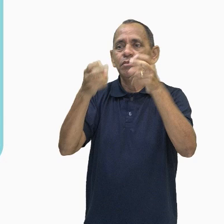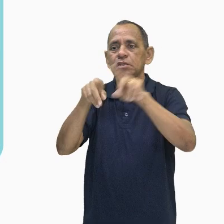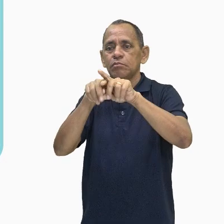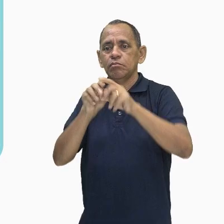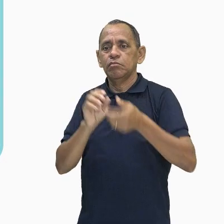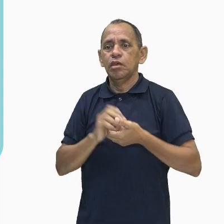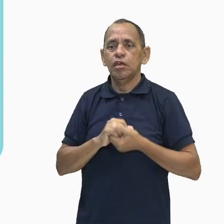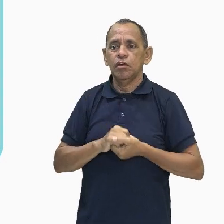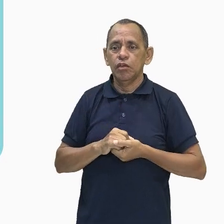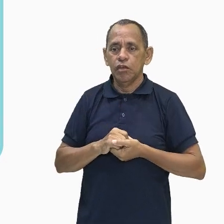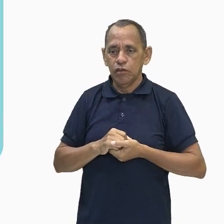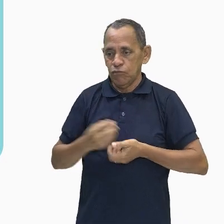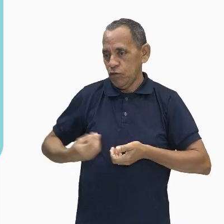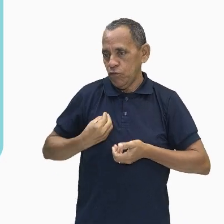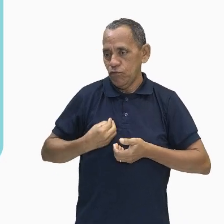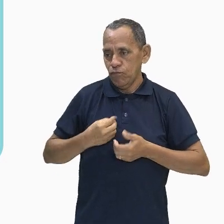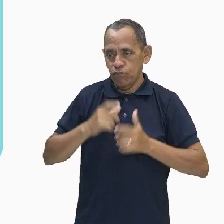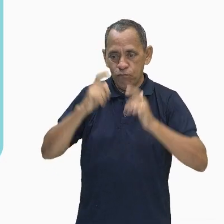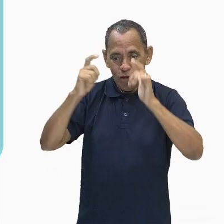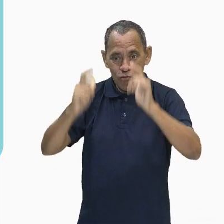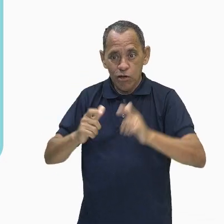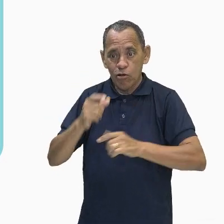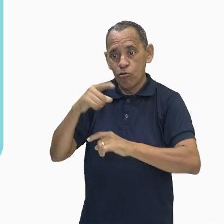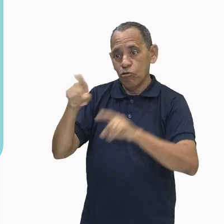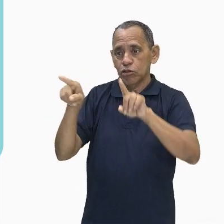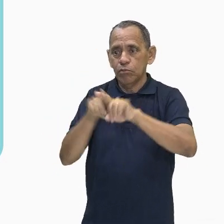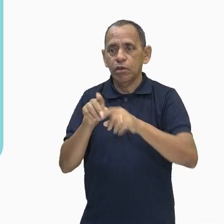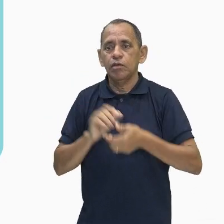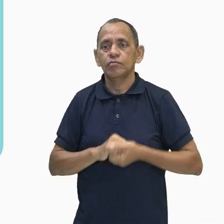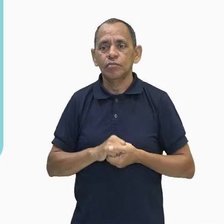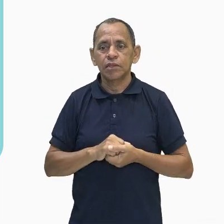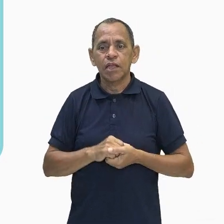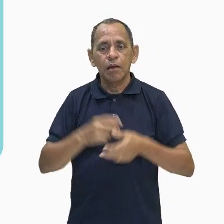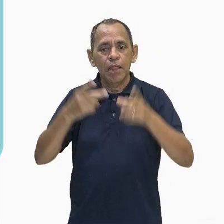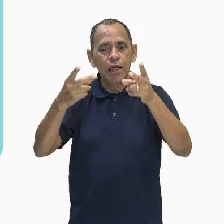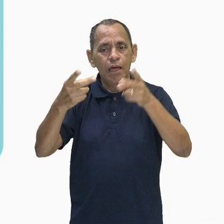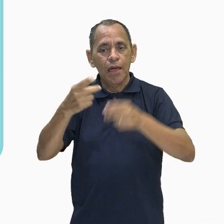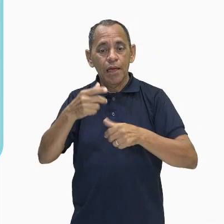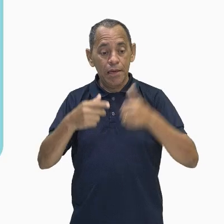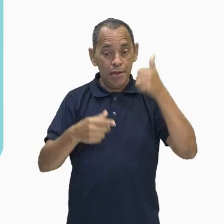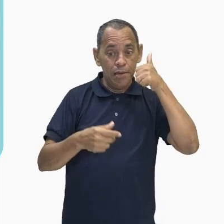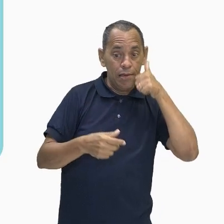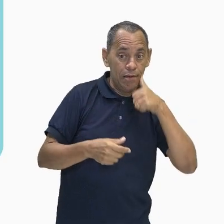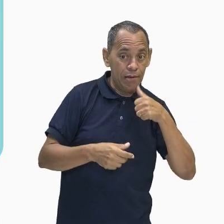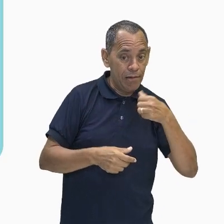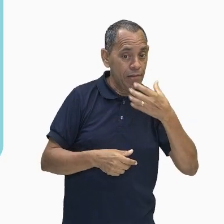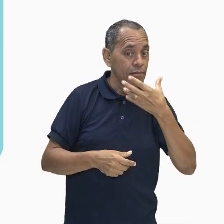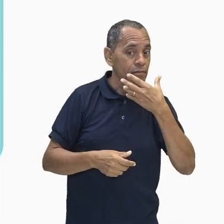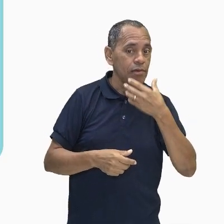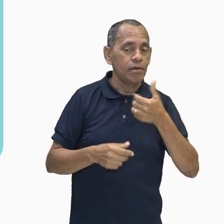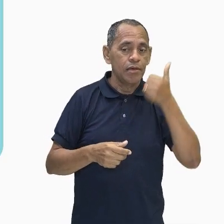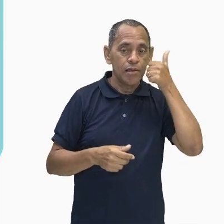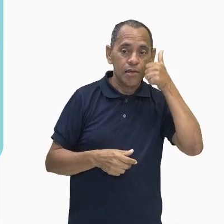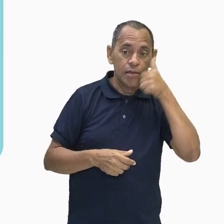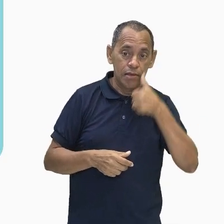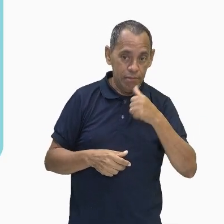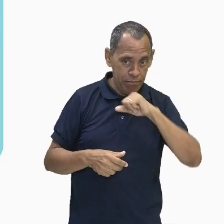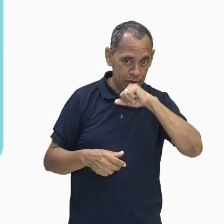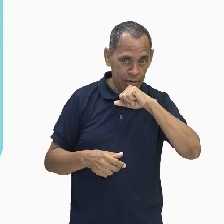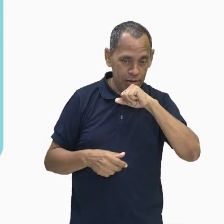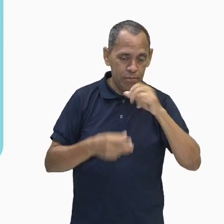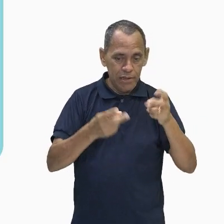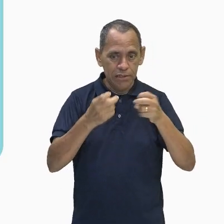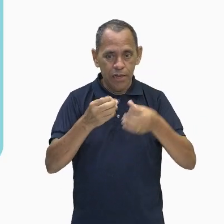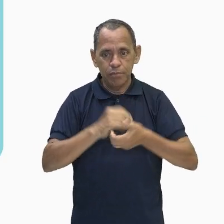luz invadindo a sua casa novamente. Aquele filho entediado deixou de ser entediado.